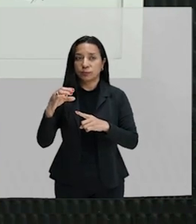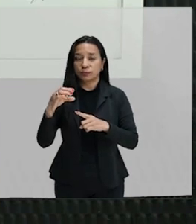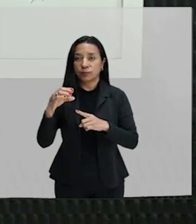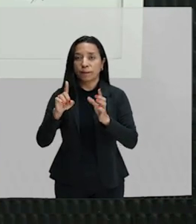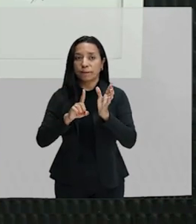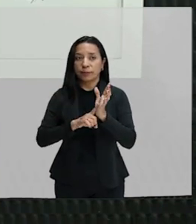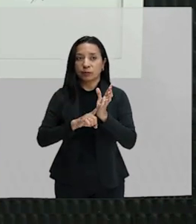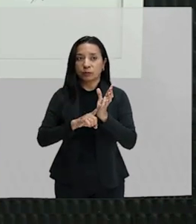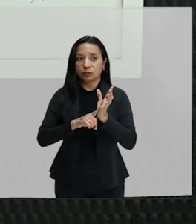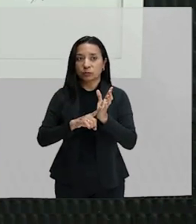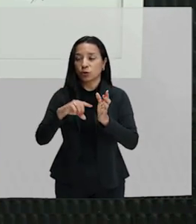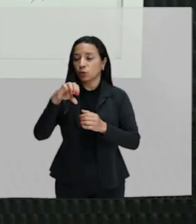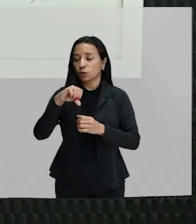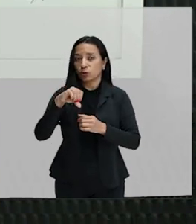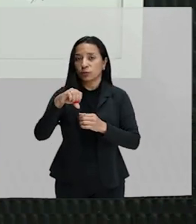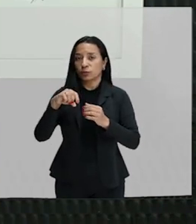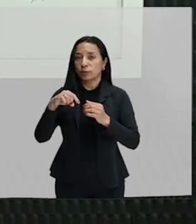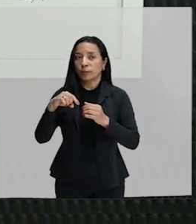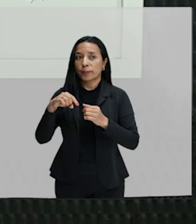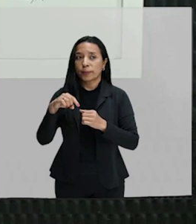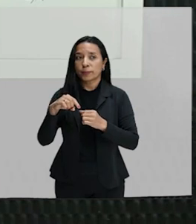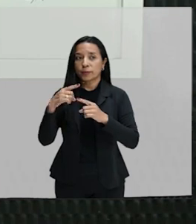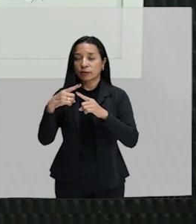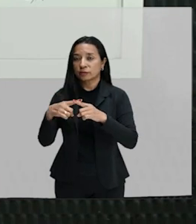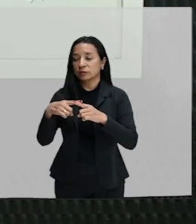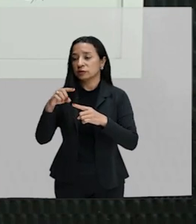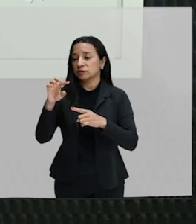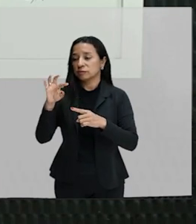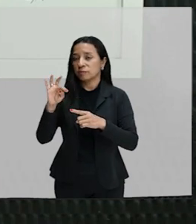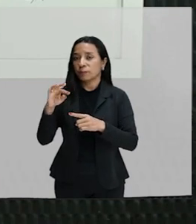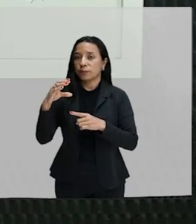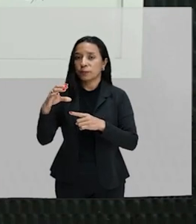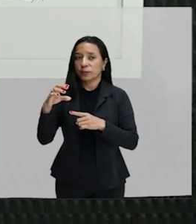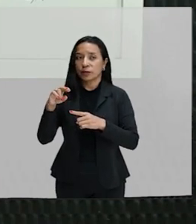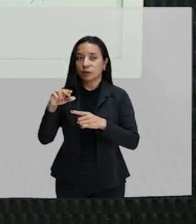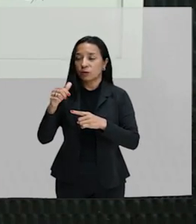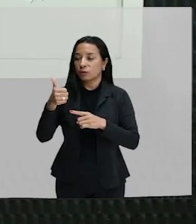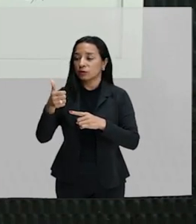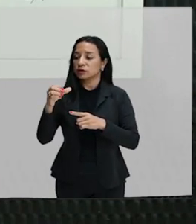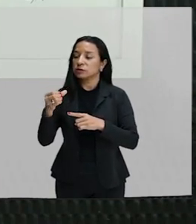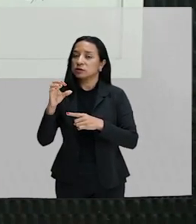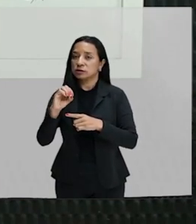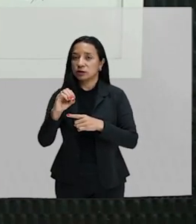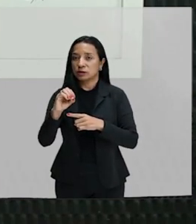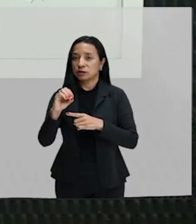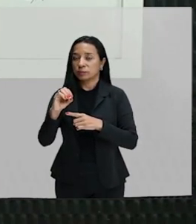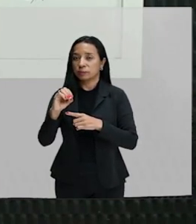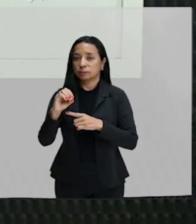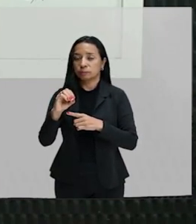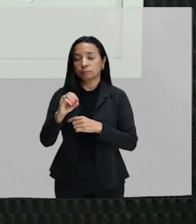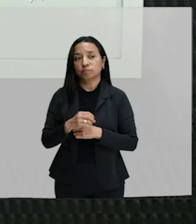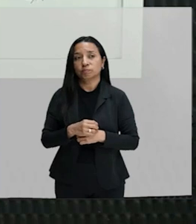vezes a temperatura em cé vai ser igual a o 160 positivo ó 160